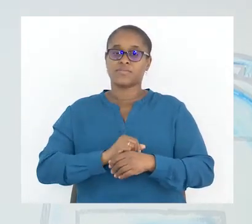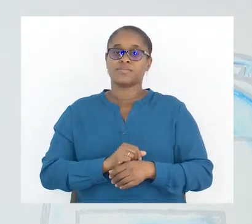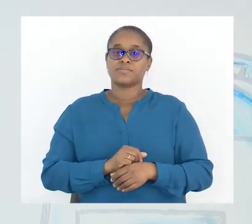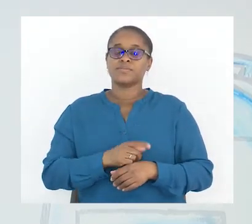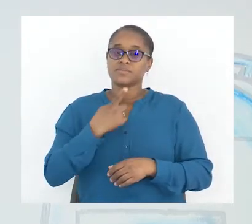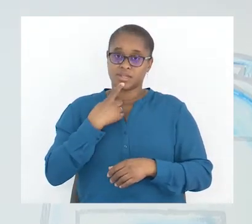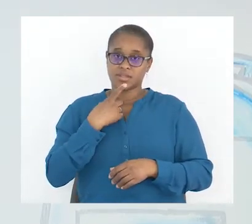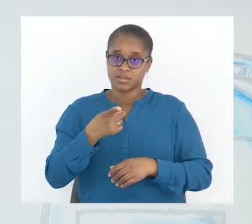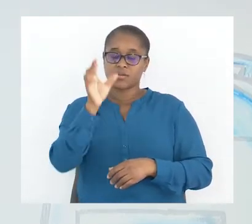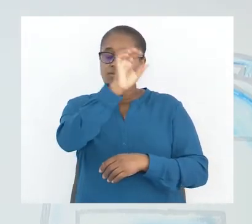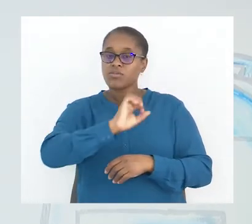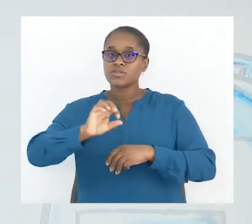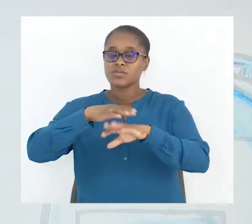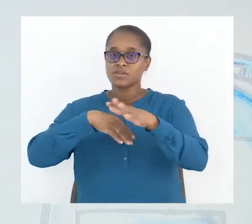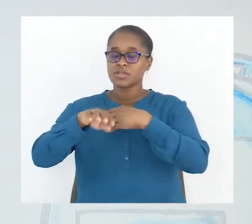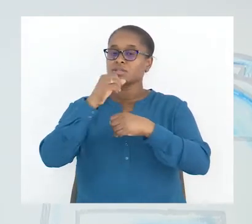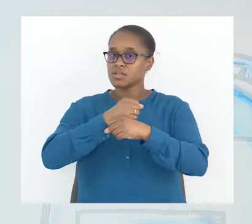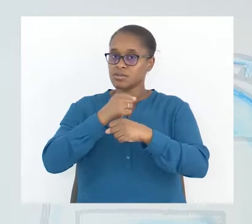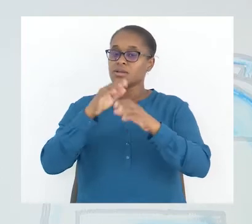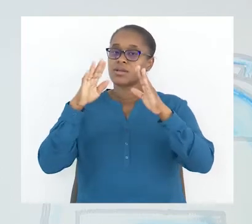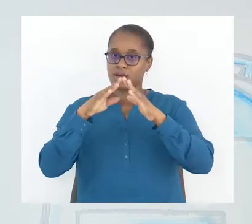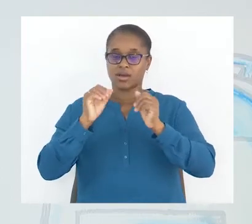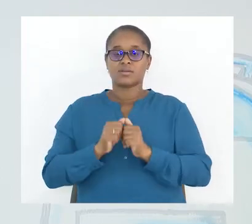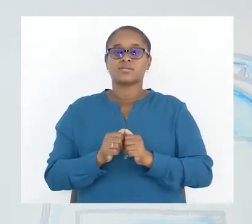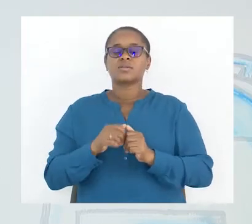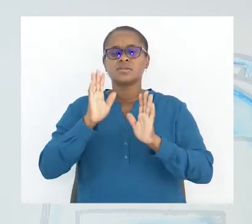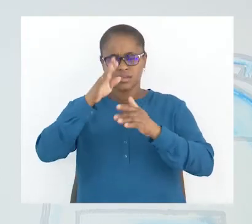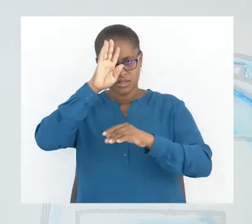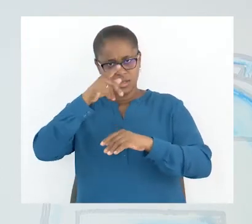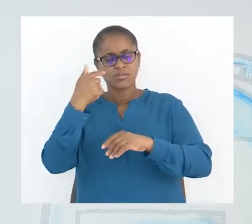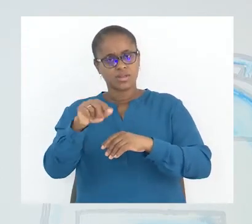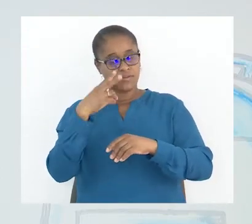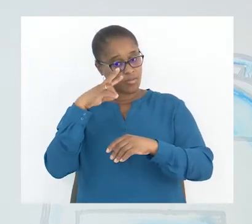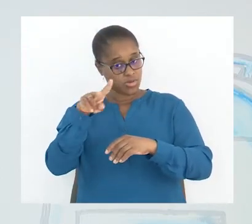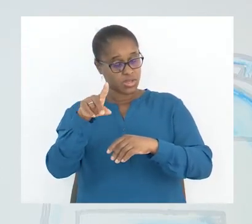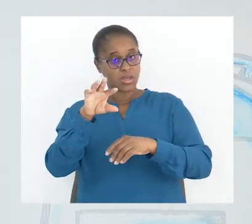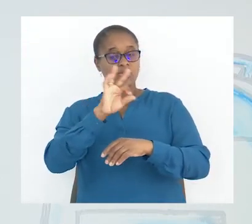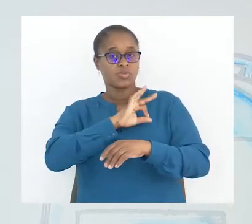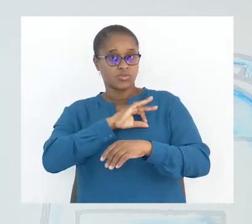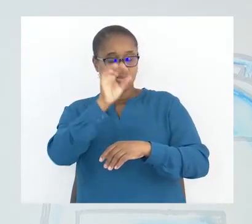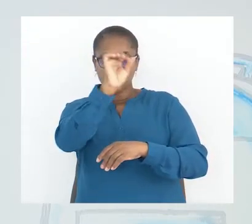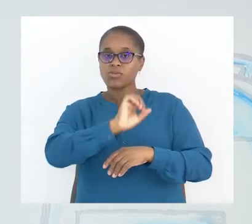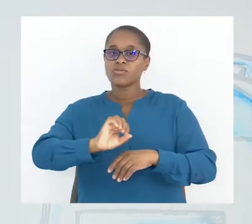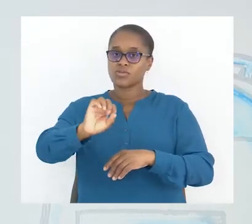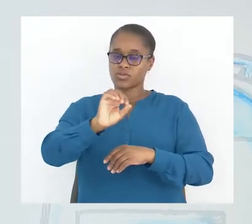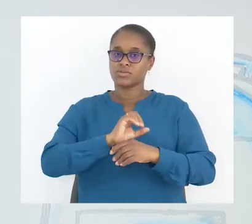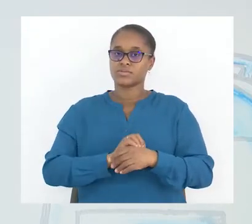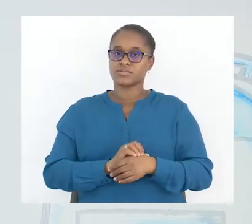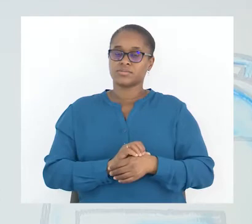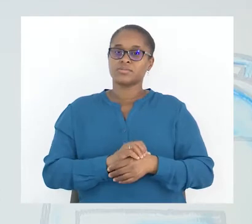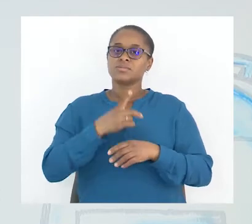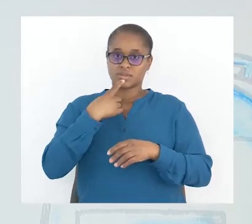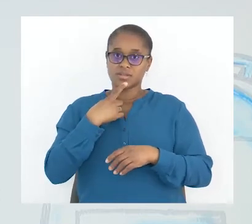139, tá bem? Vocês vão fazer esses exercícios em casa e já sabem que devem mostrar aos vossos